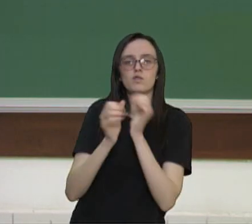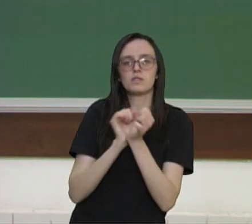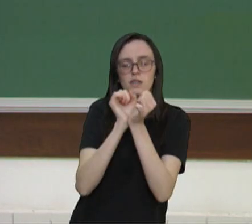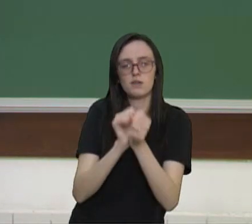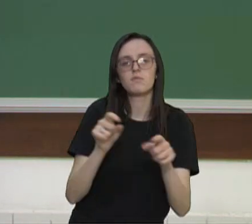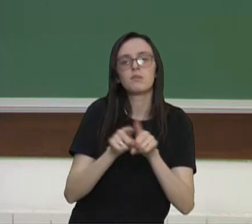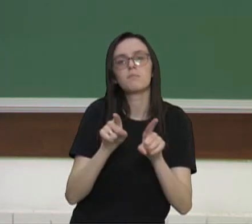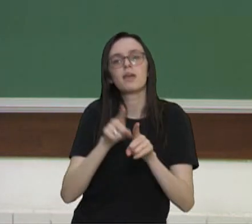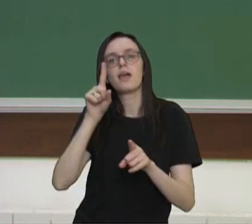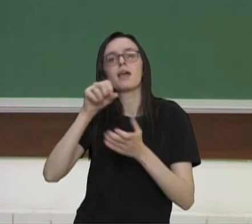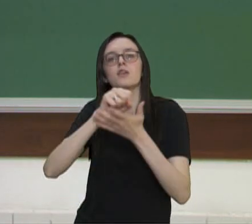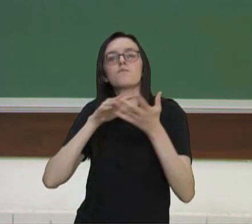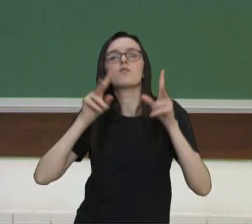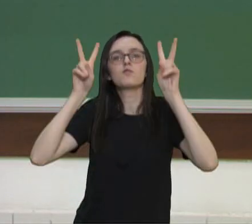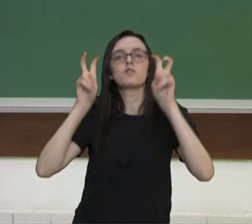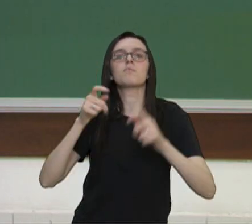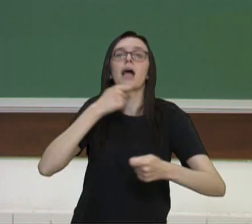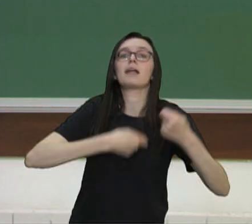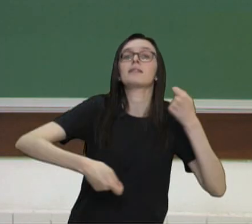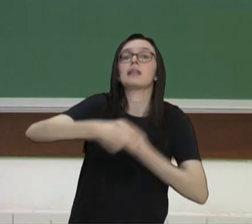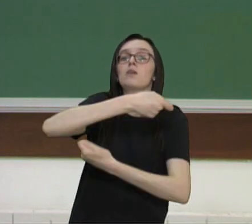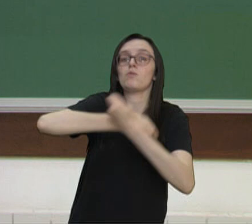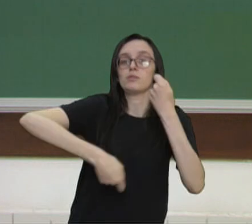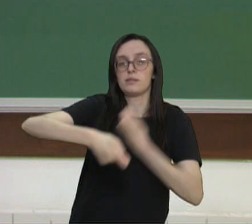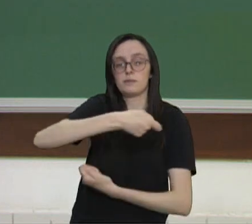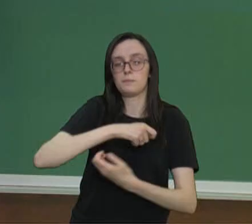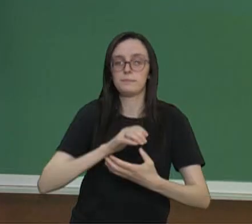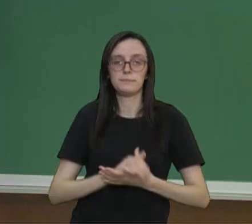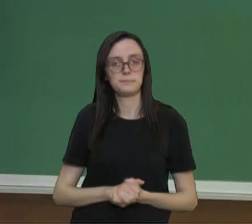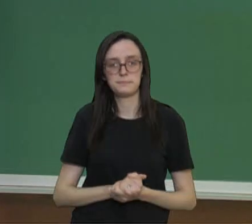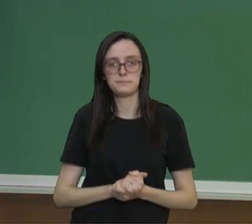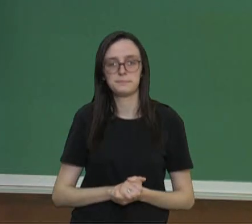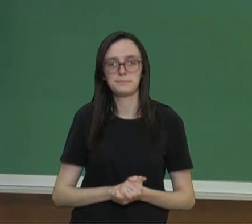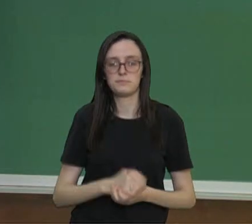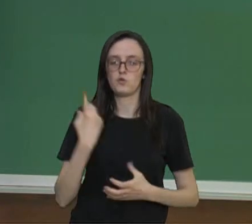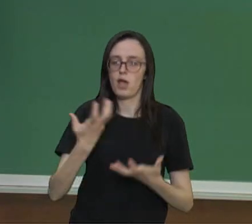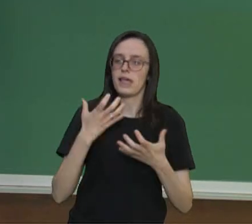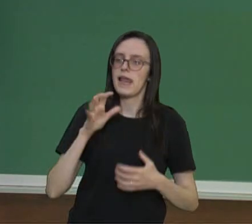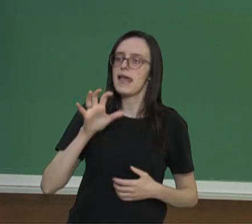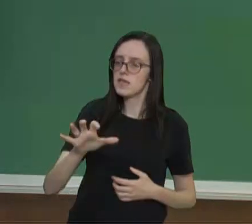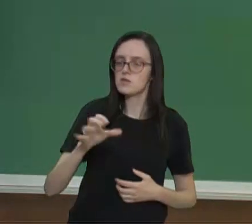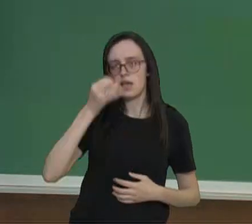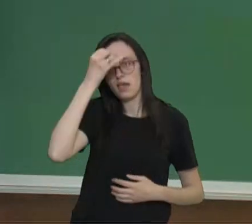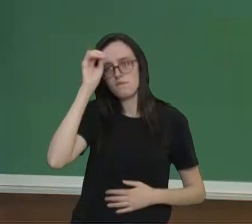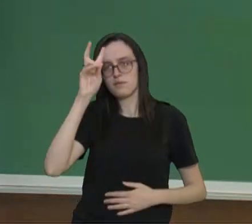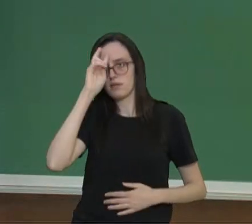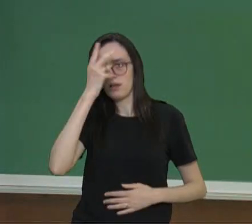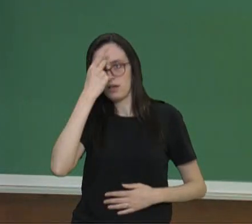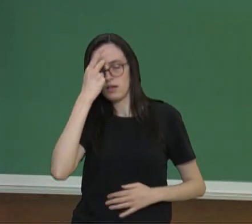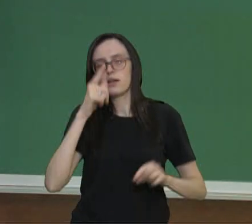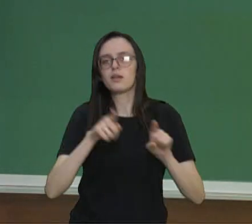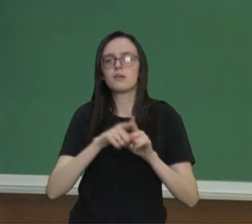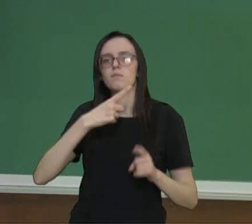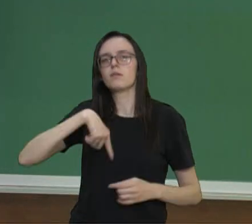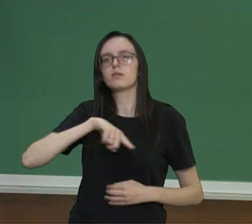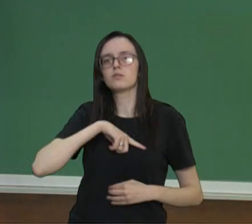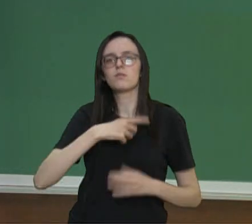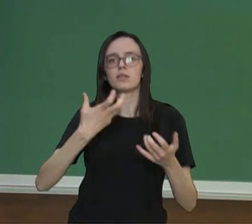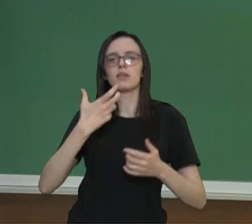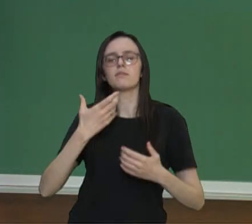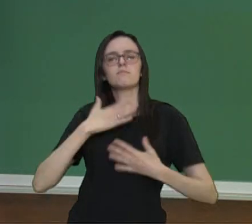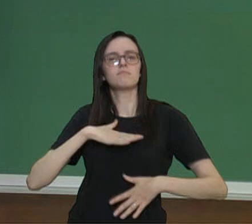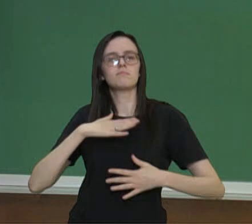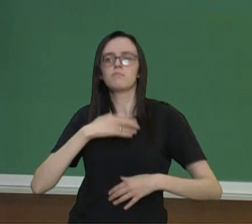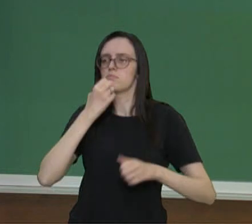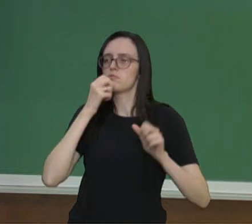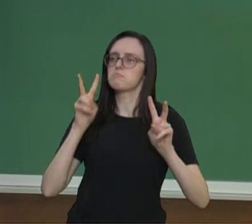aqui um exercício sobre negociação. Queremos isso para não nos rebelarmos, em troca vamos ficar numa boa, em paz